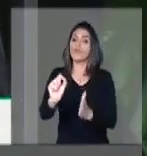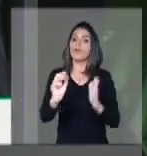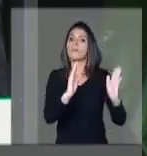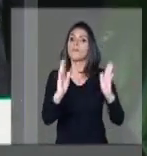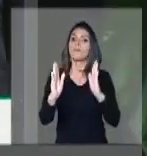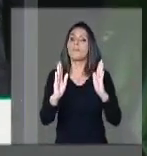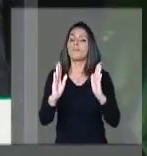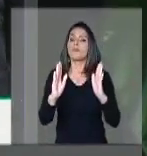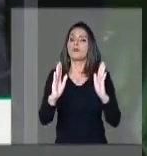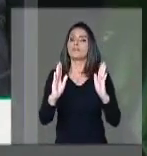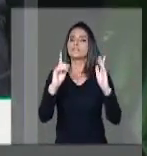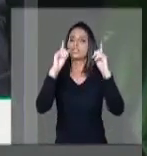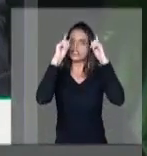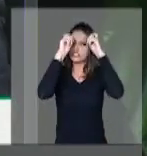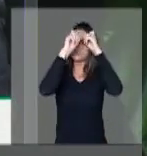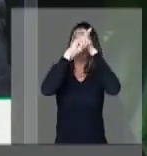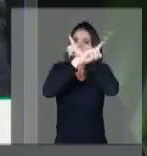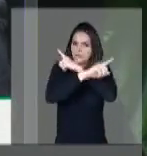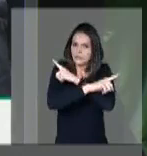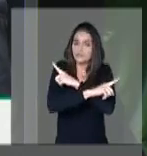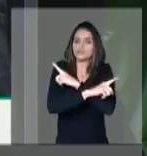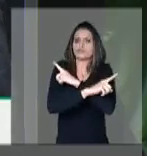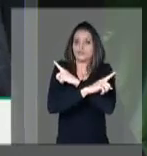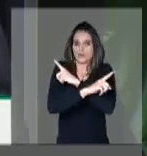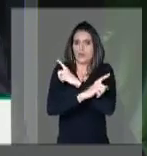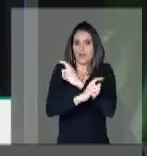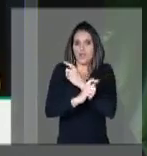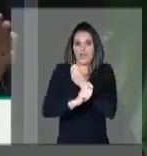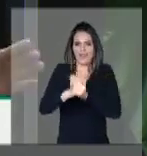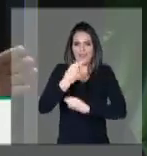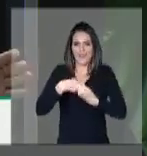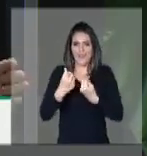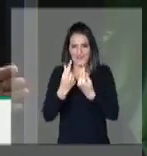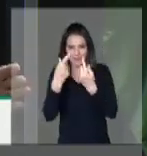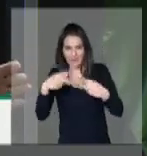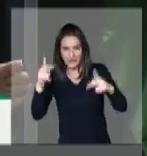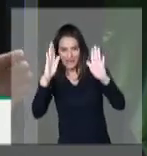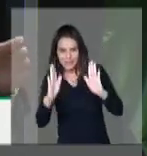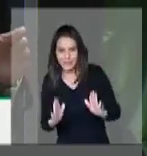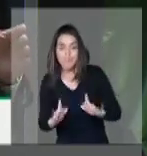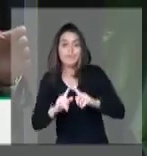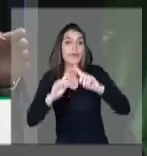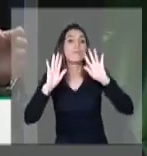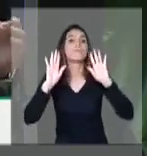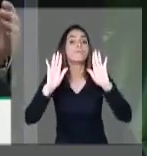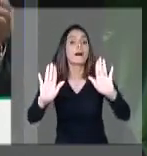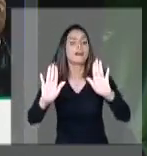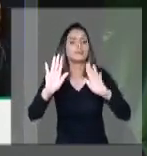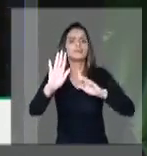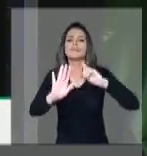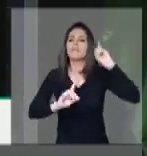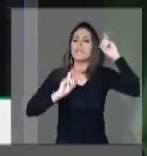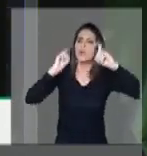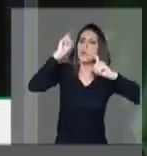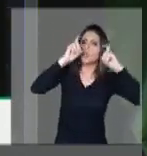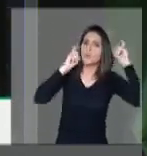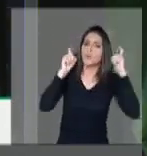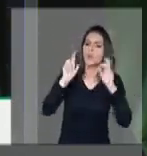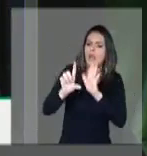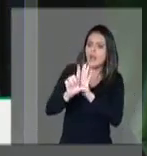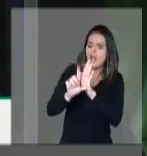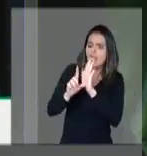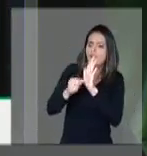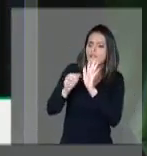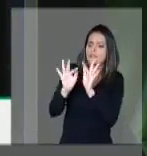momento ecológico e econômico que o nosso país se encontra a preocupação em se simplificar a